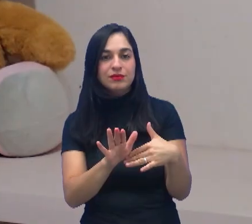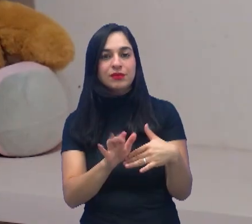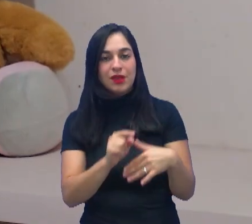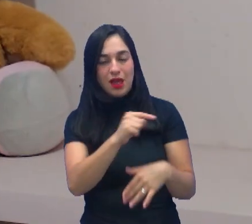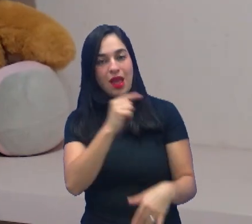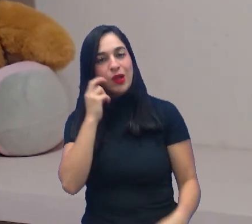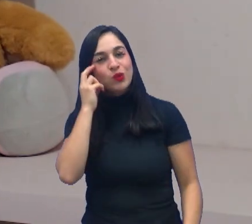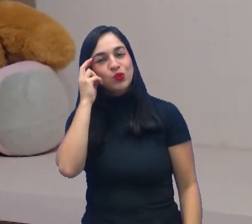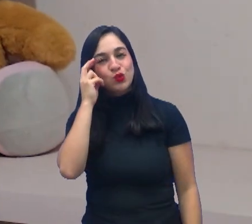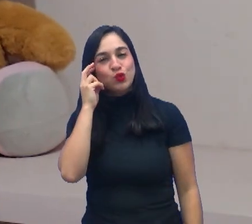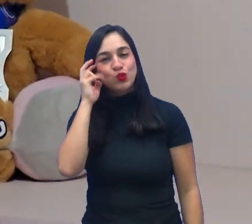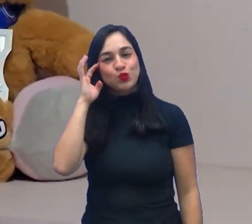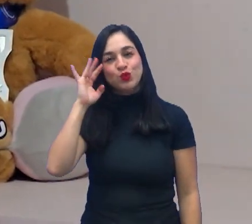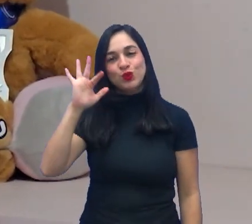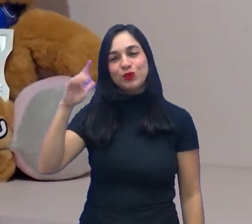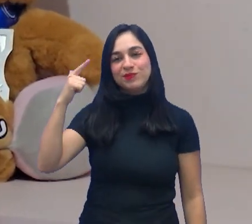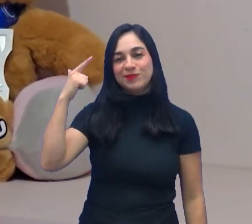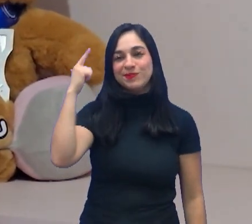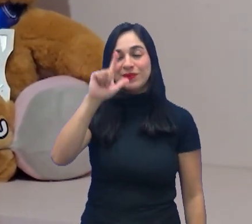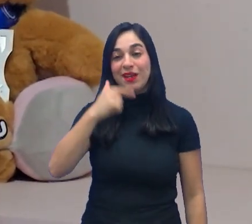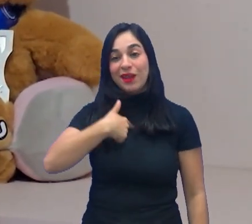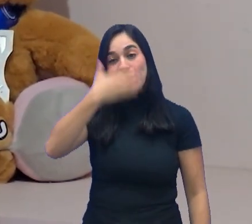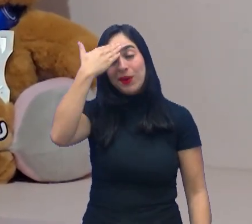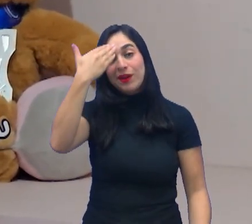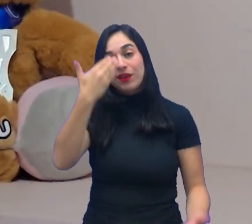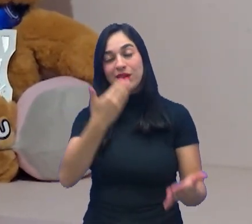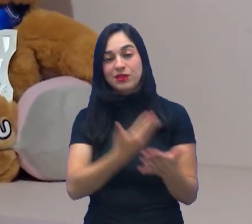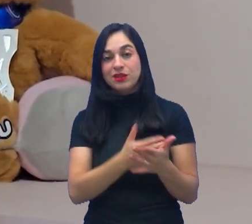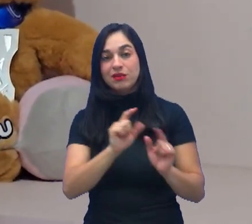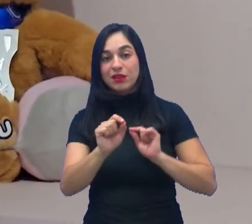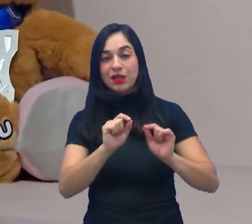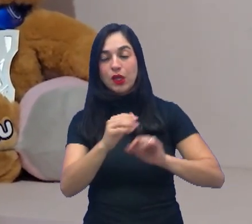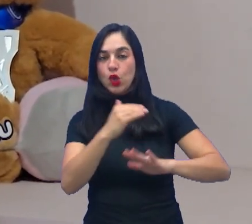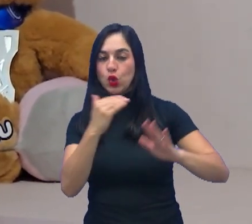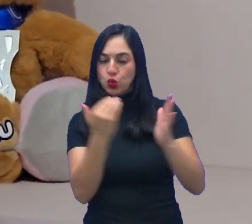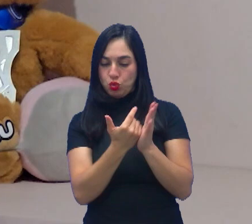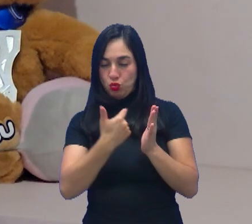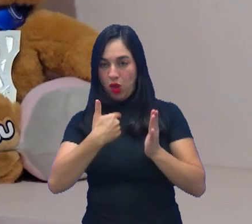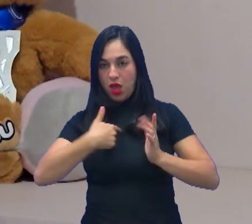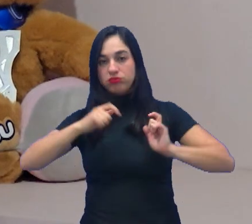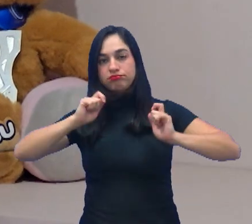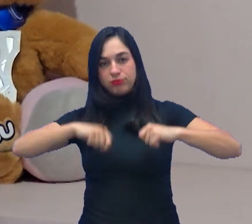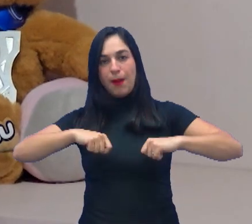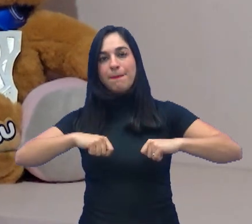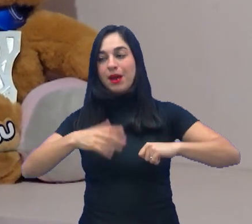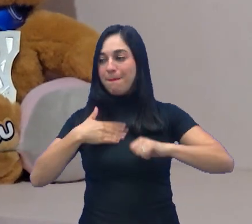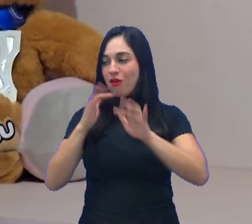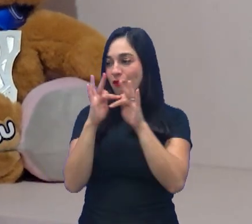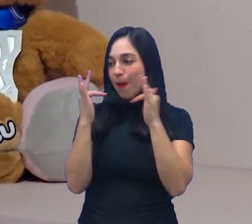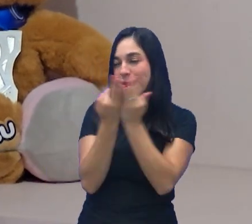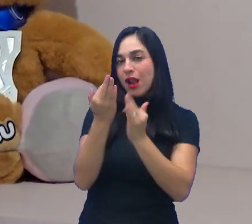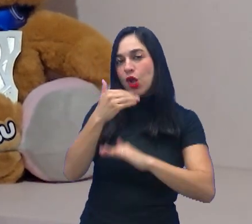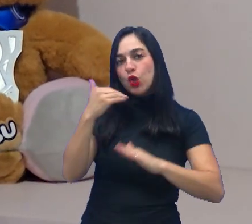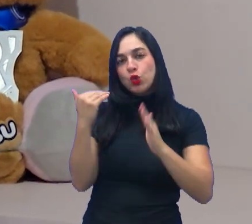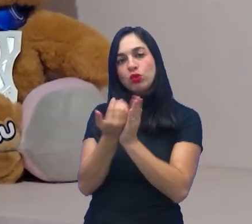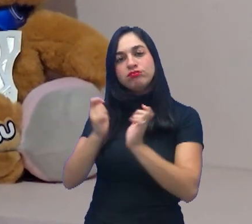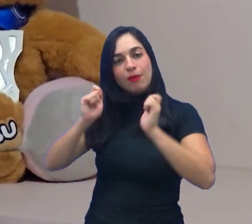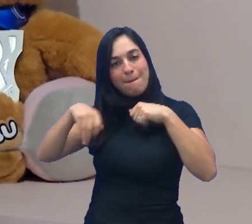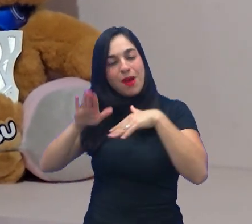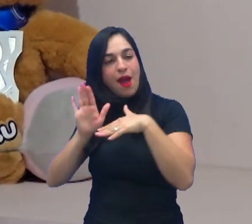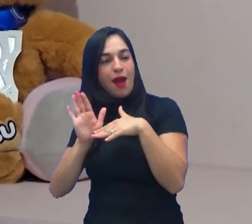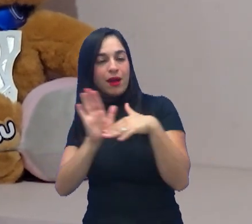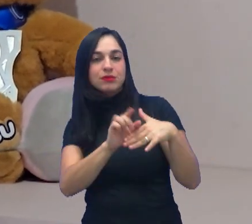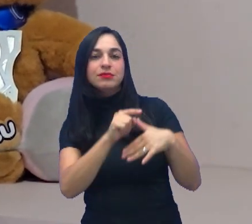realizar os sonhos dela, e tenho certeza que tudo que tiver no meu alcance, no alcance da minha família inteira, a gente vai fazer para